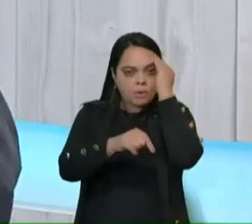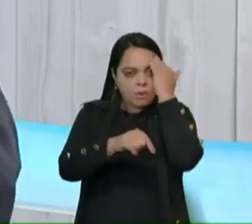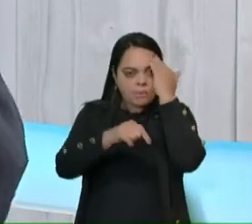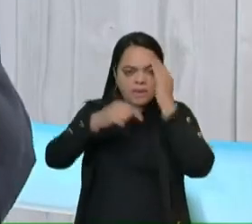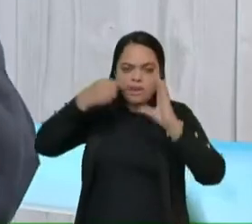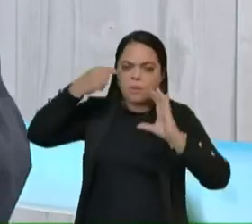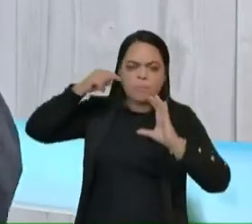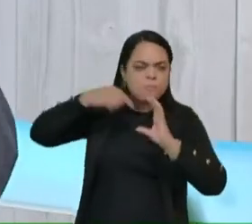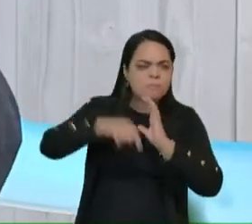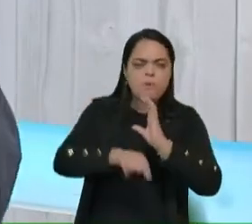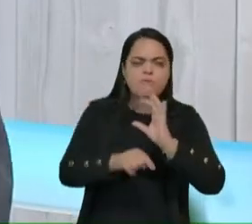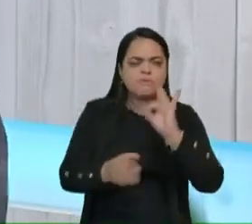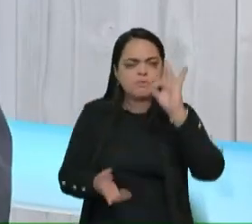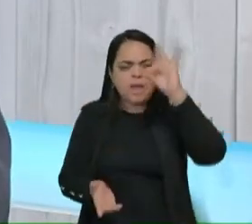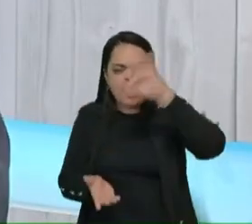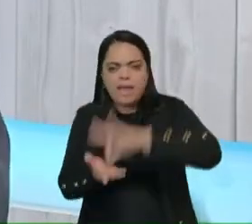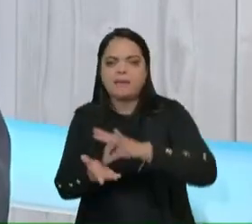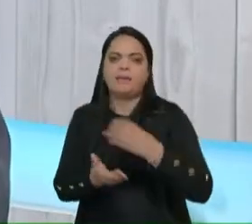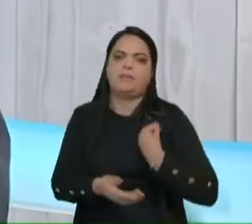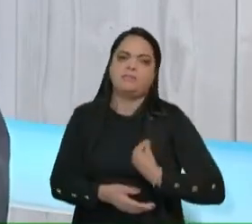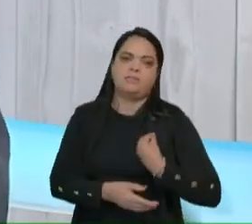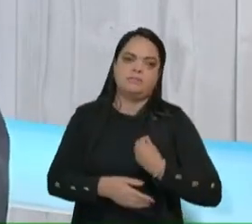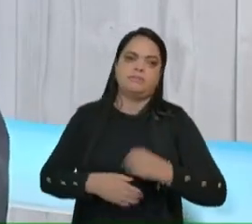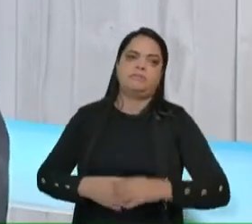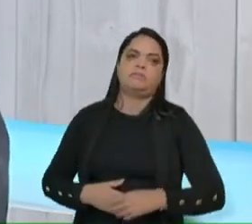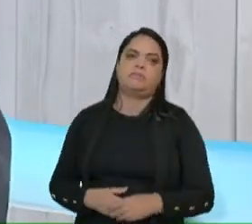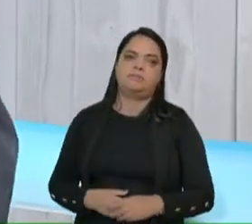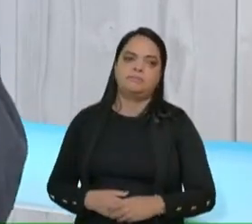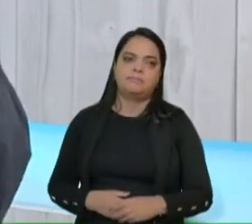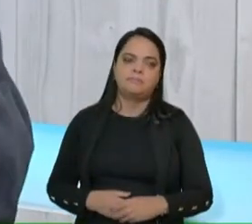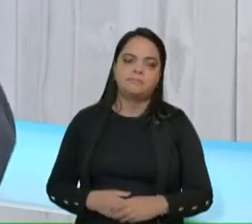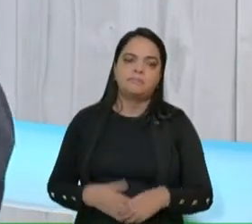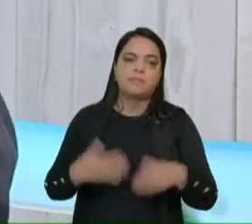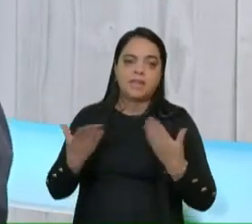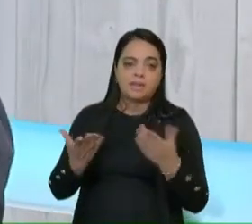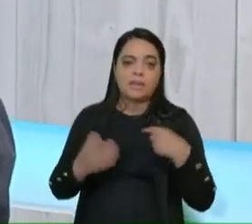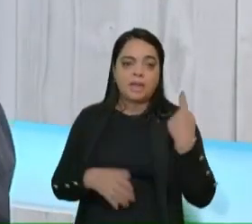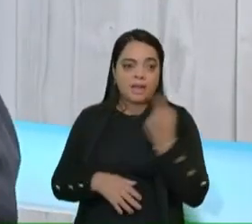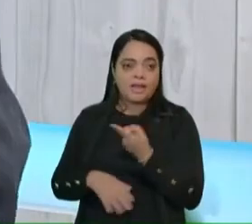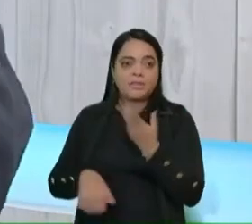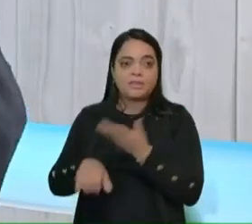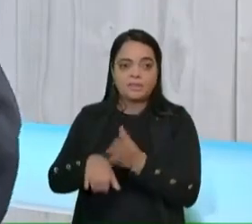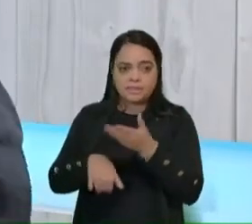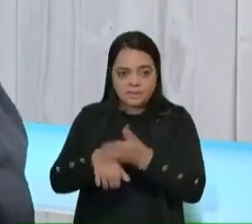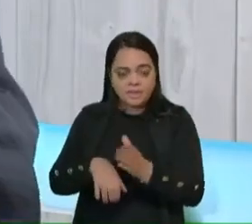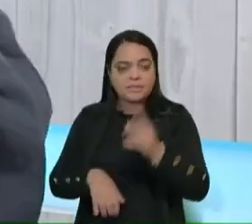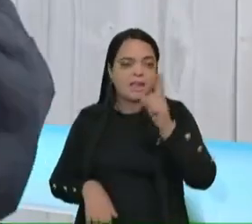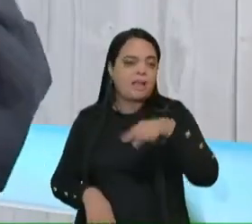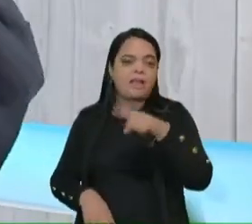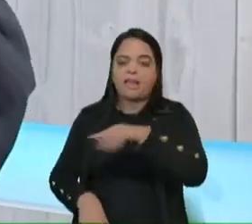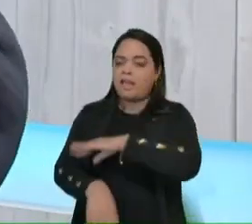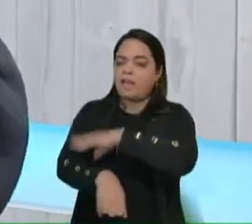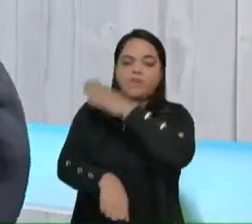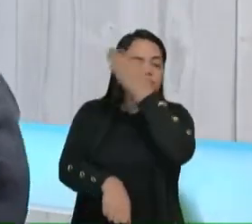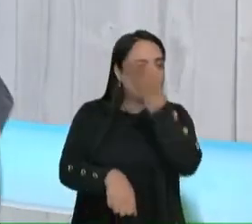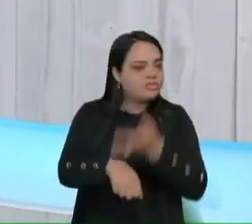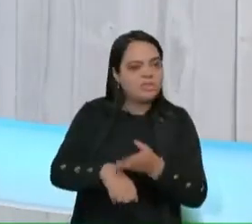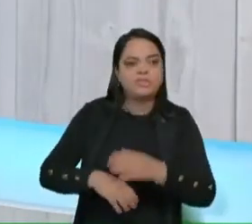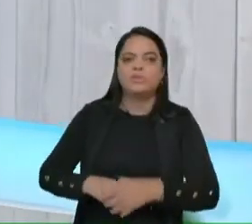profundidade a realidade da existência né Então a nossa prática né É É o dia todo